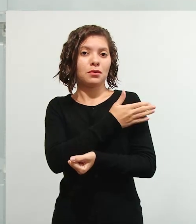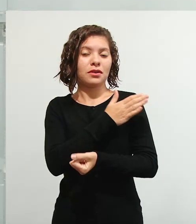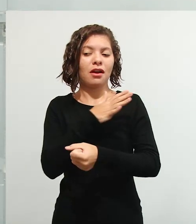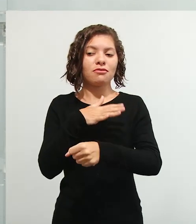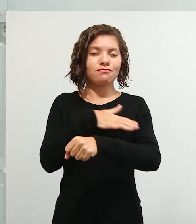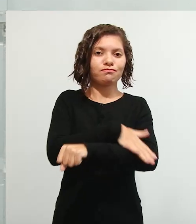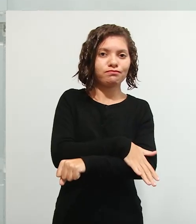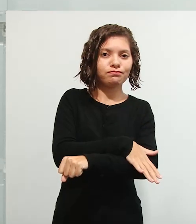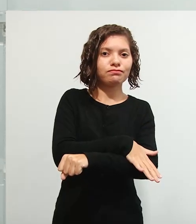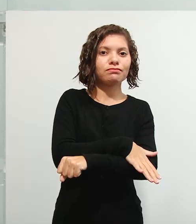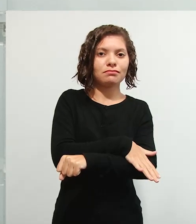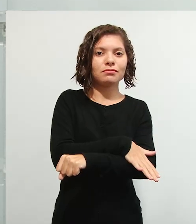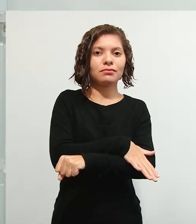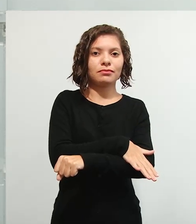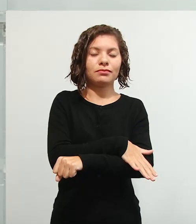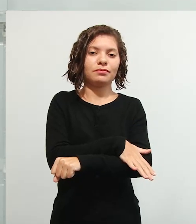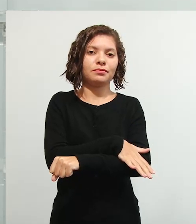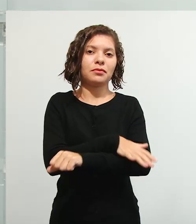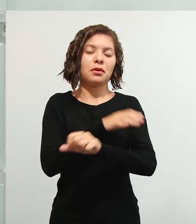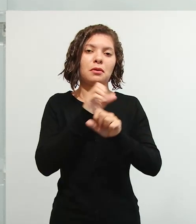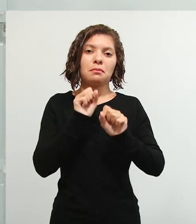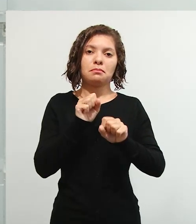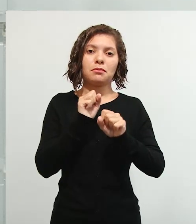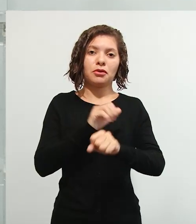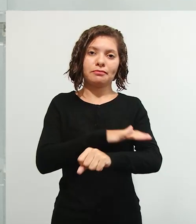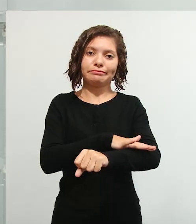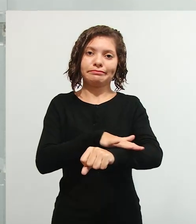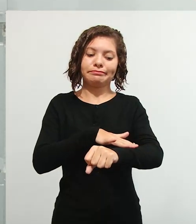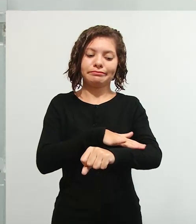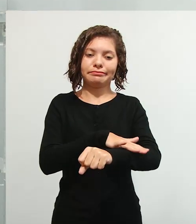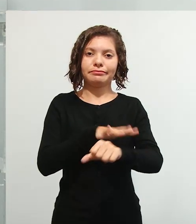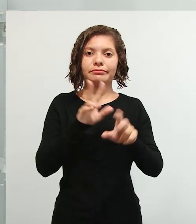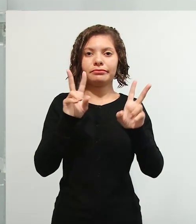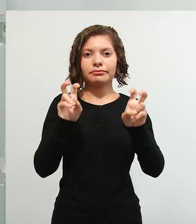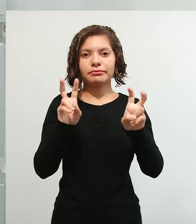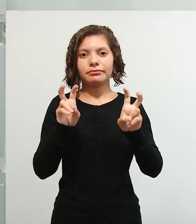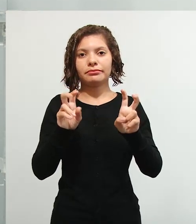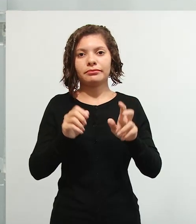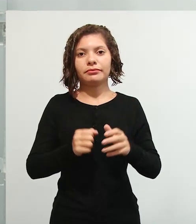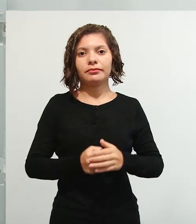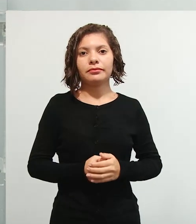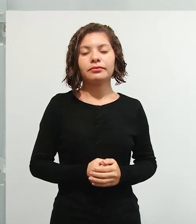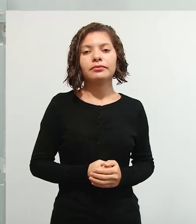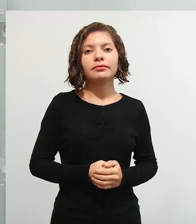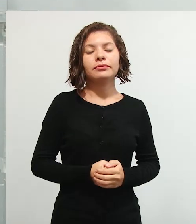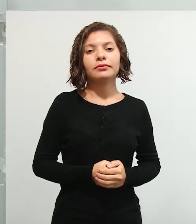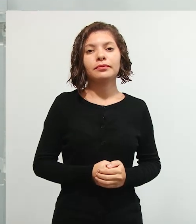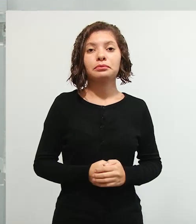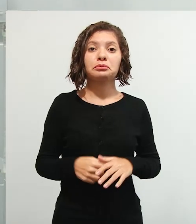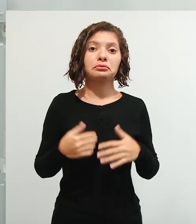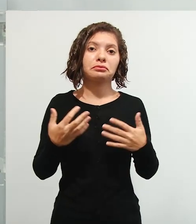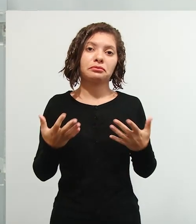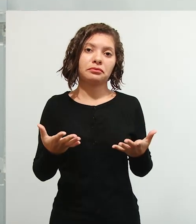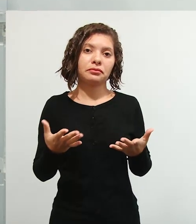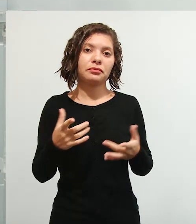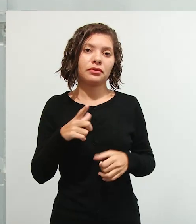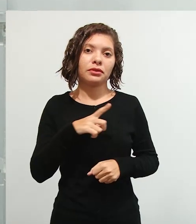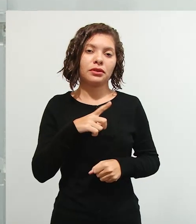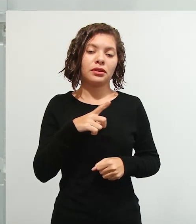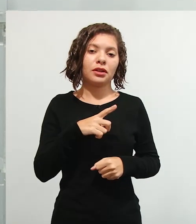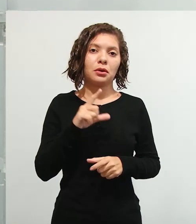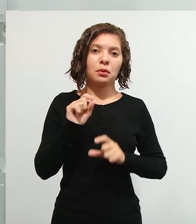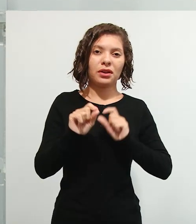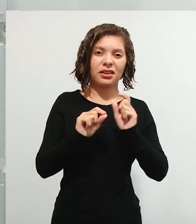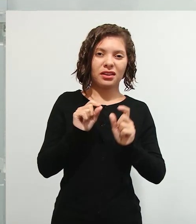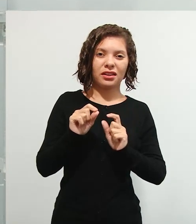vira uma discriminação. E essa discriminação pode ser racial, né? E aí nós temos